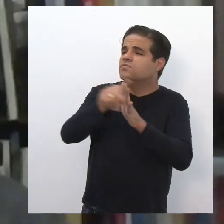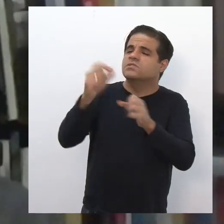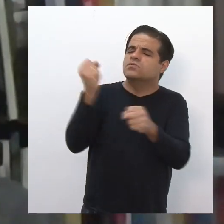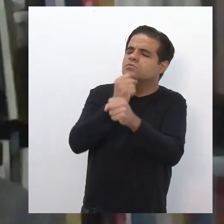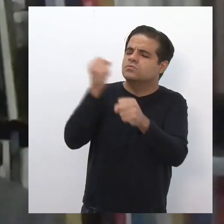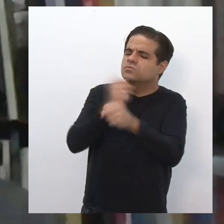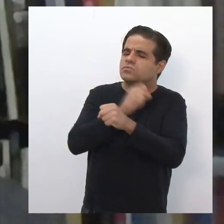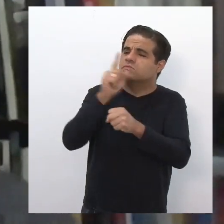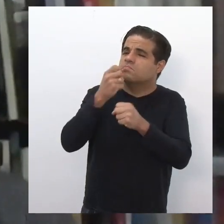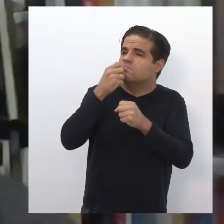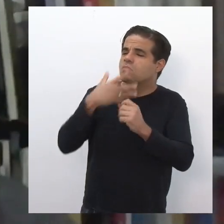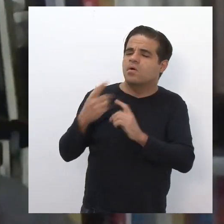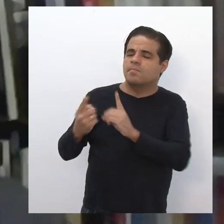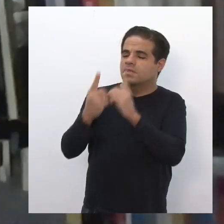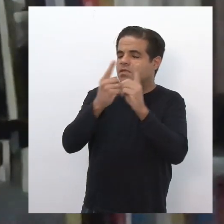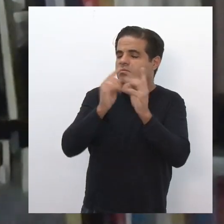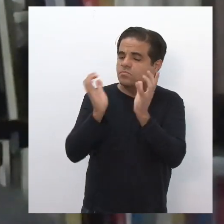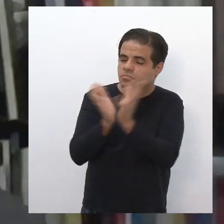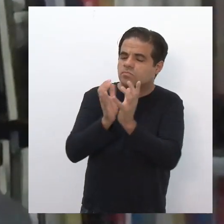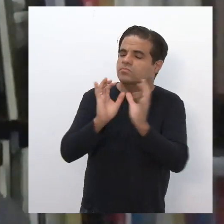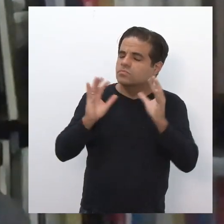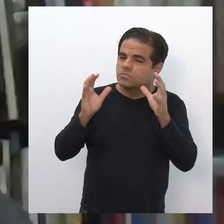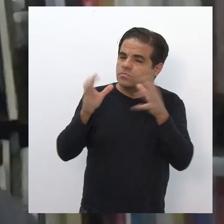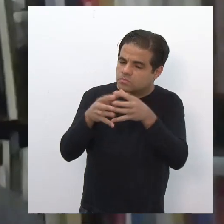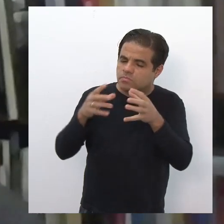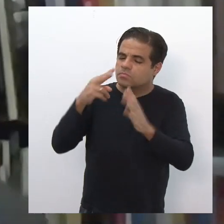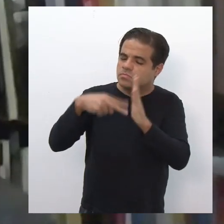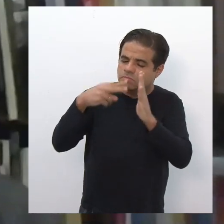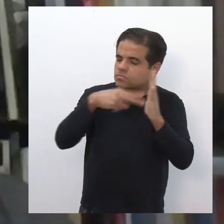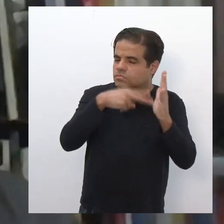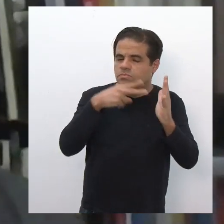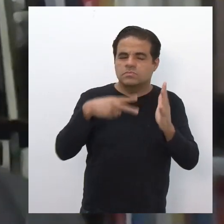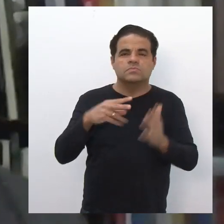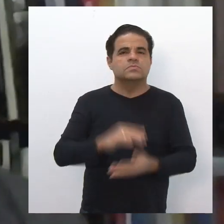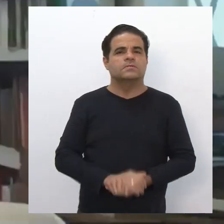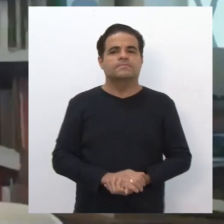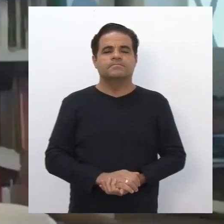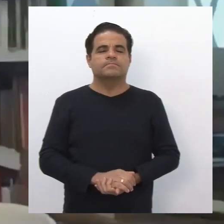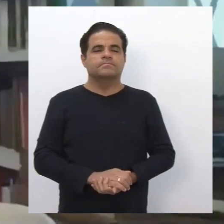que é tão boa de atender o público dos clubes de leitura.